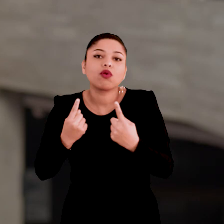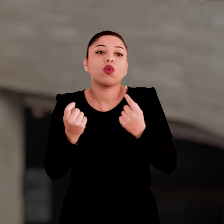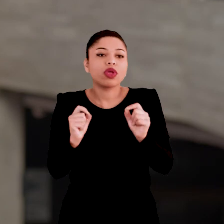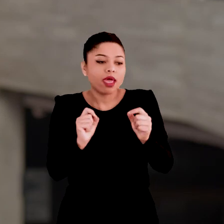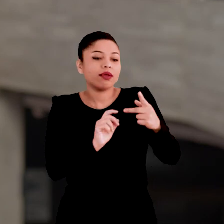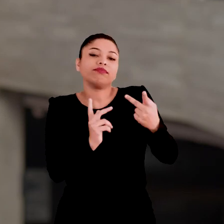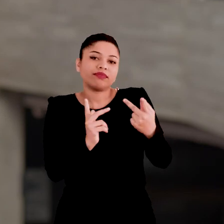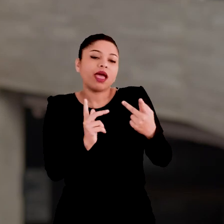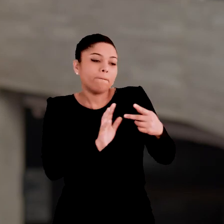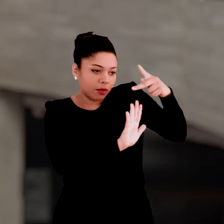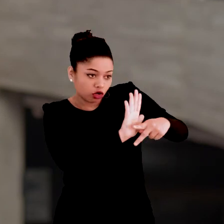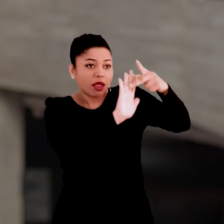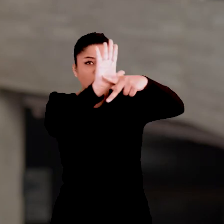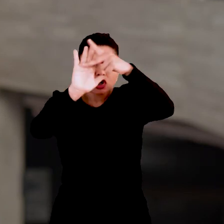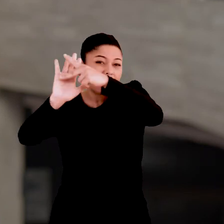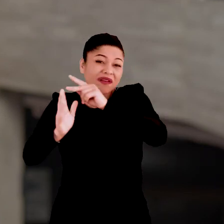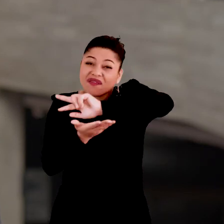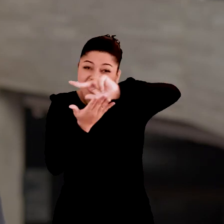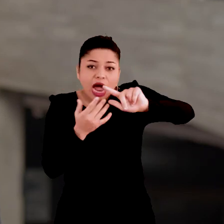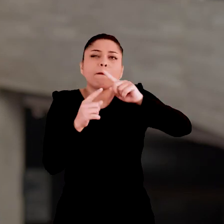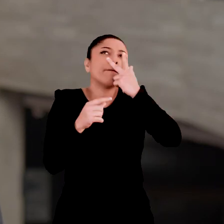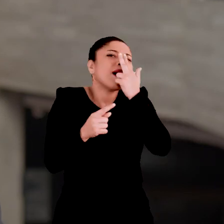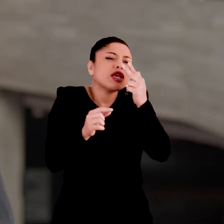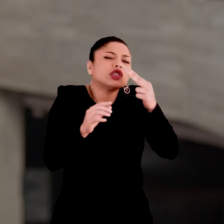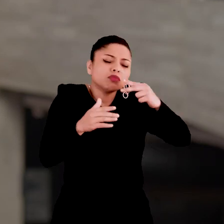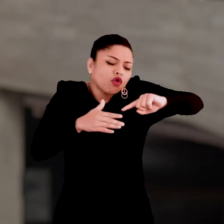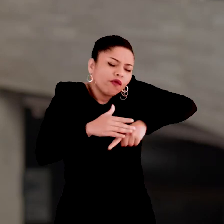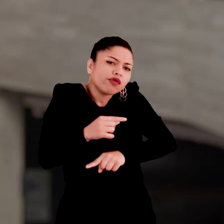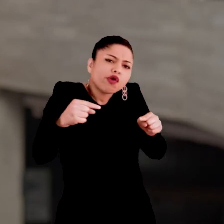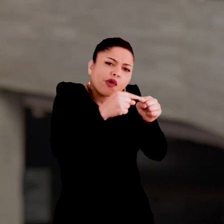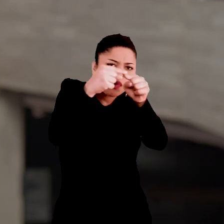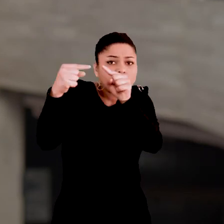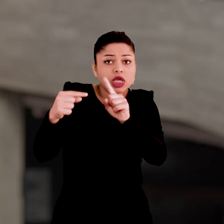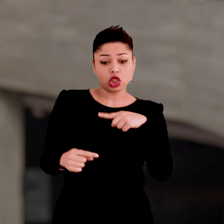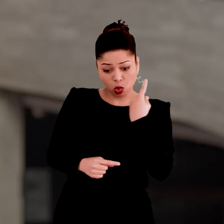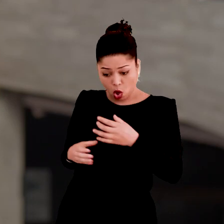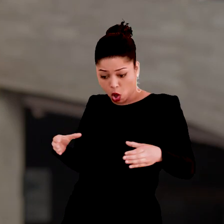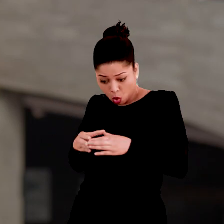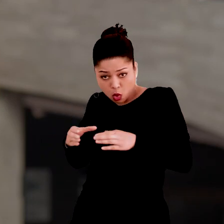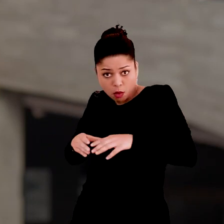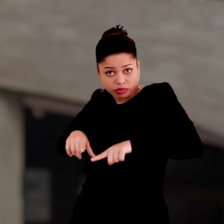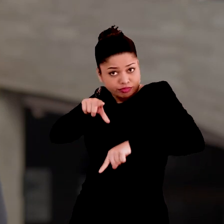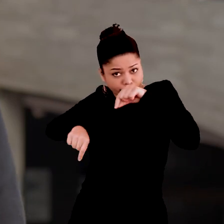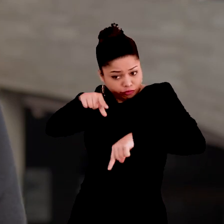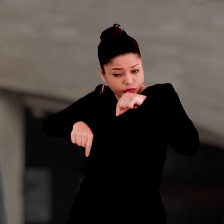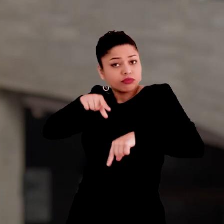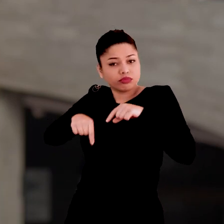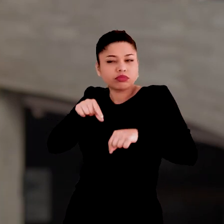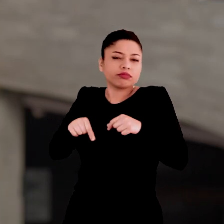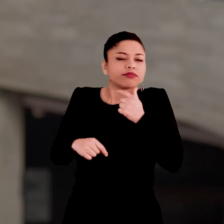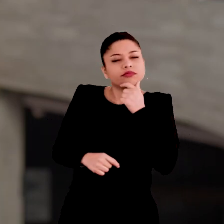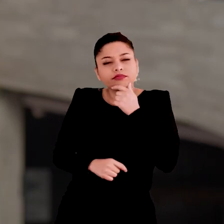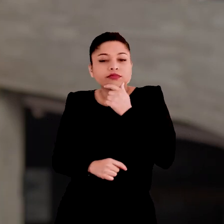projetos que foi pensado a partir de uma noção de curadoria mesmo sobre essa exposição. Então, para além da